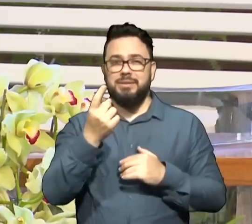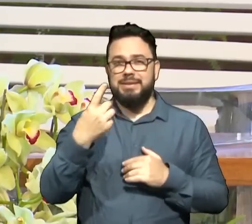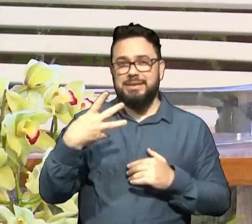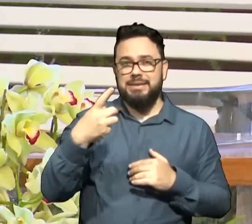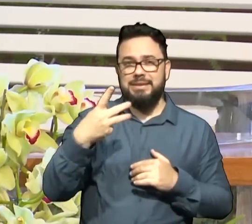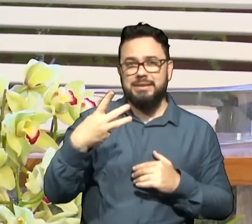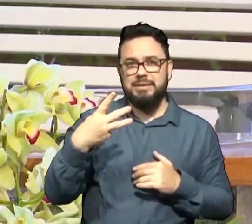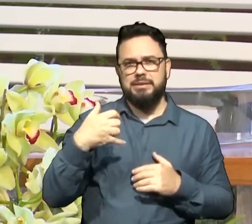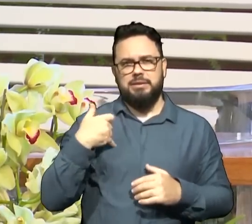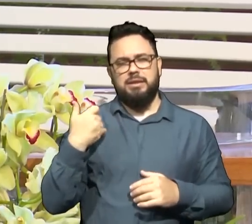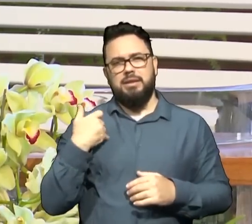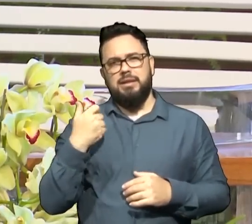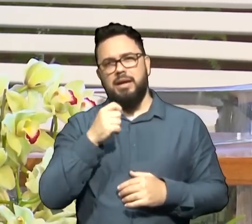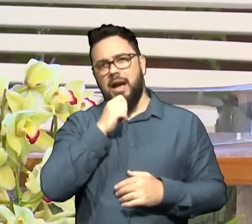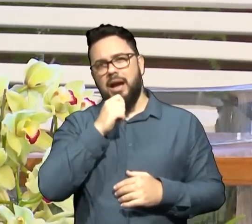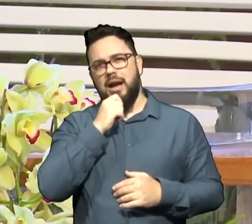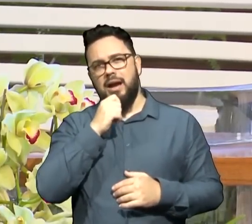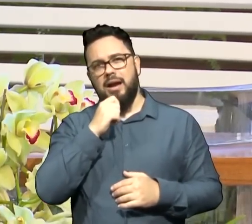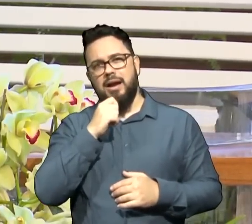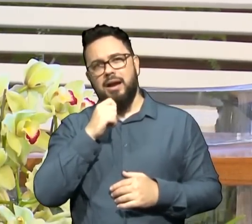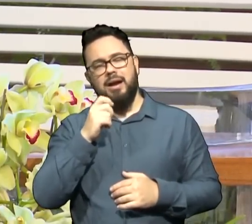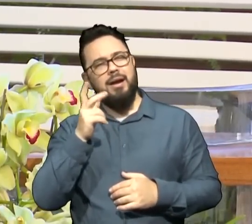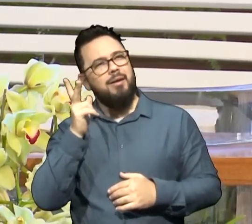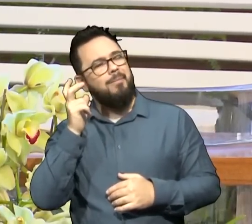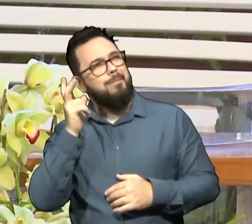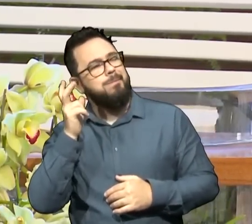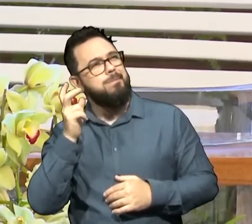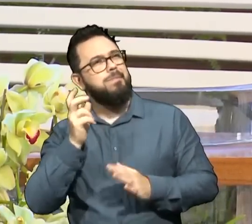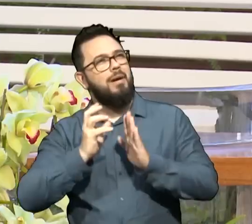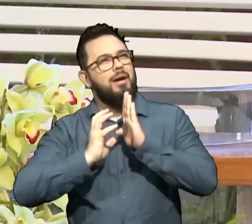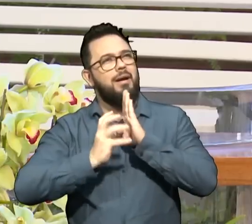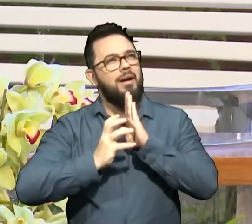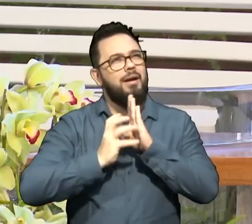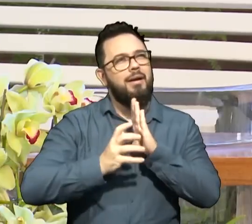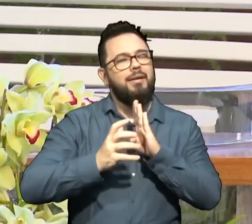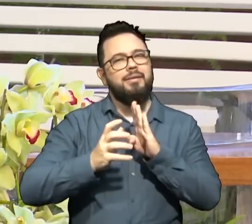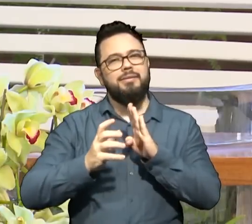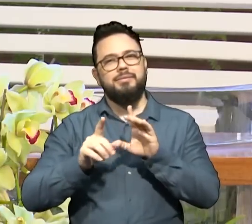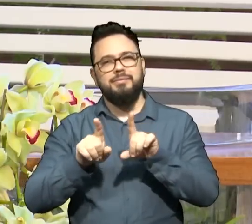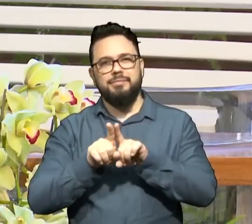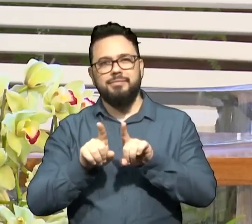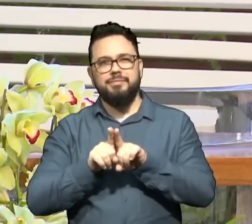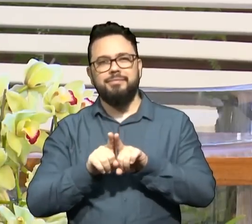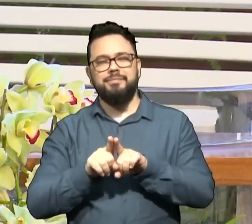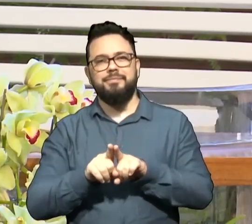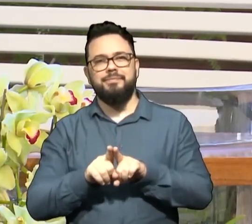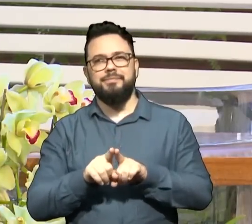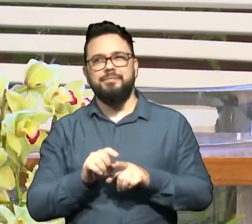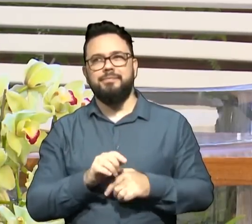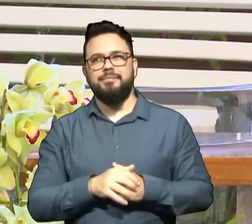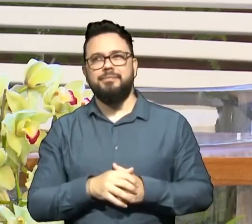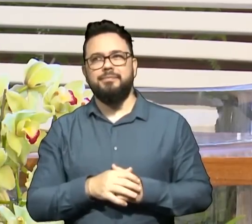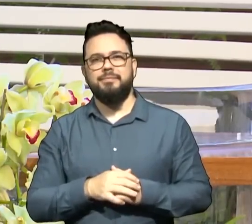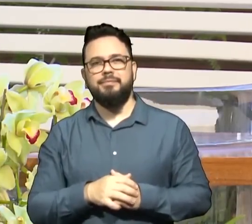idade e ouvindo o aralto do rei e a Voz da Profecia na rádio itatiara